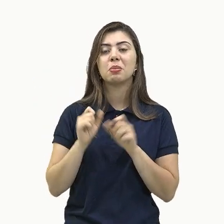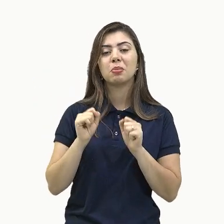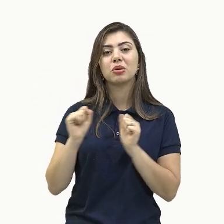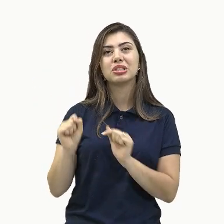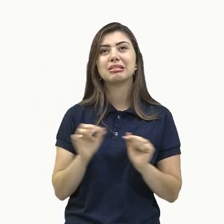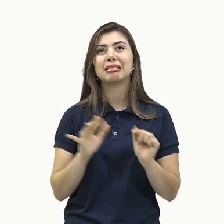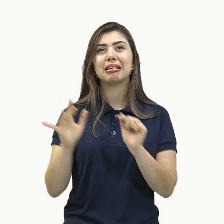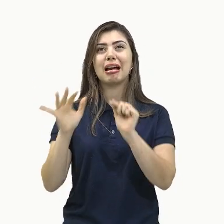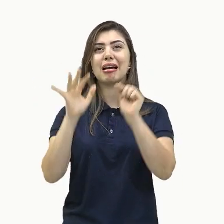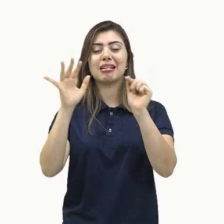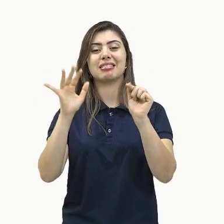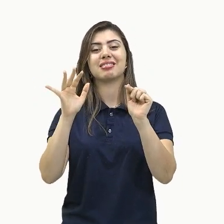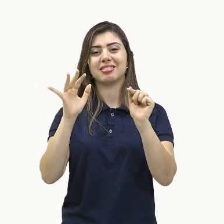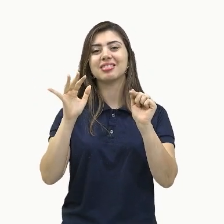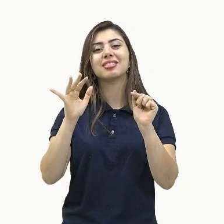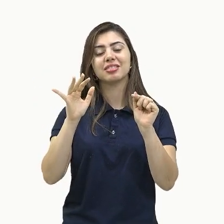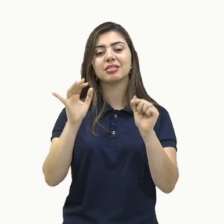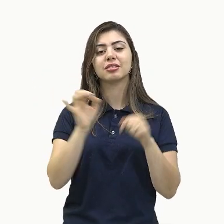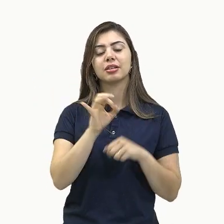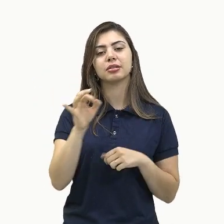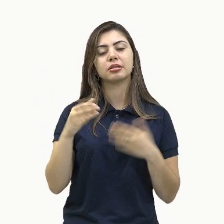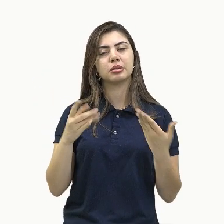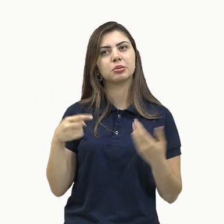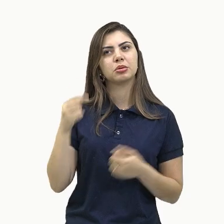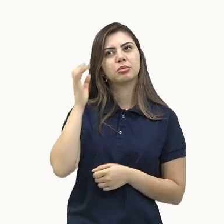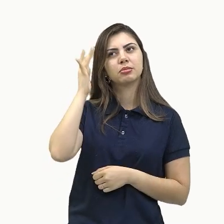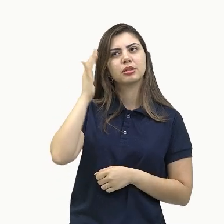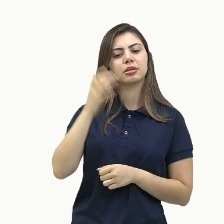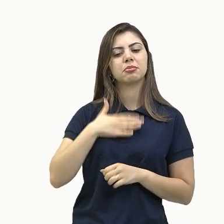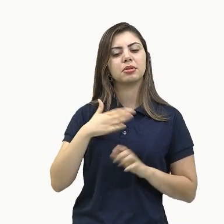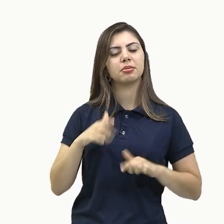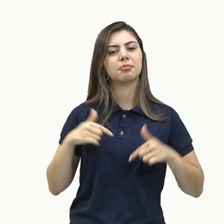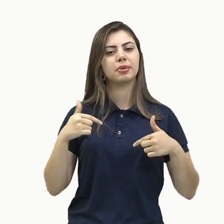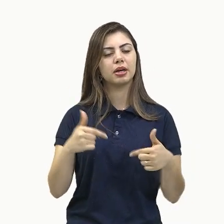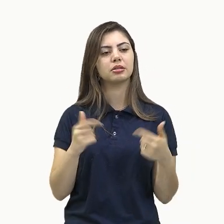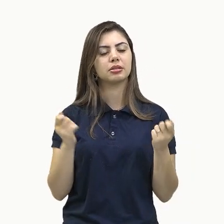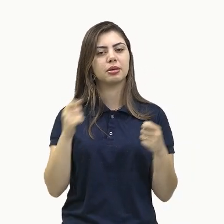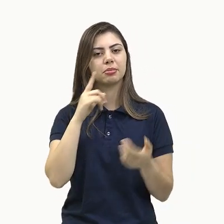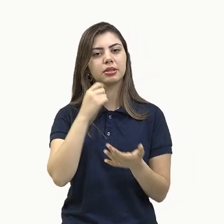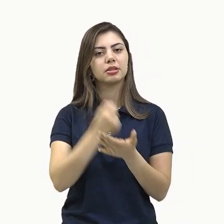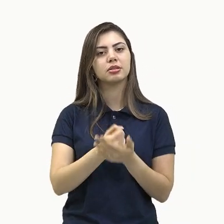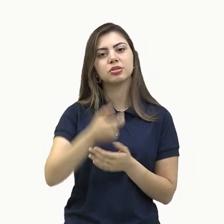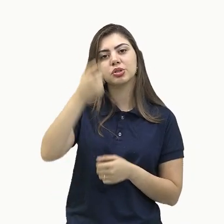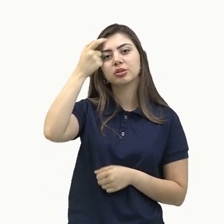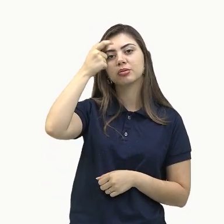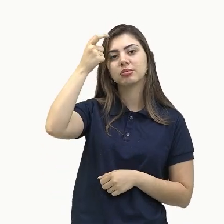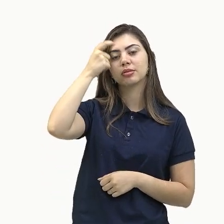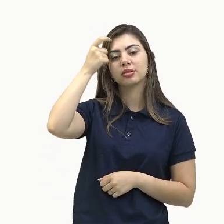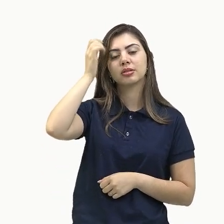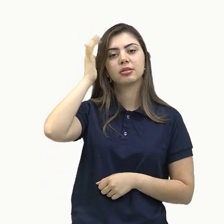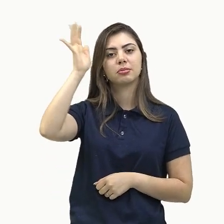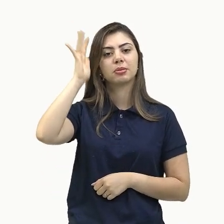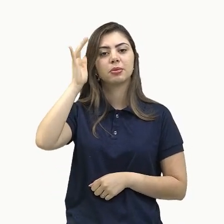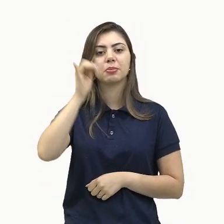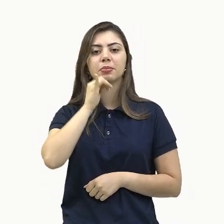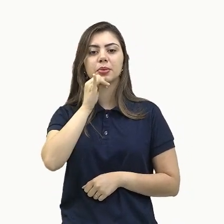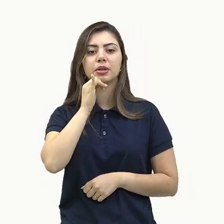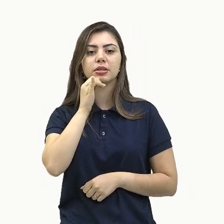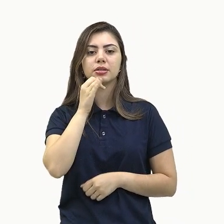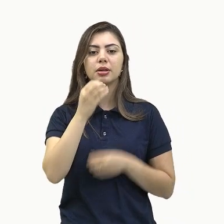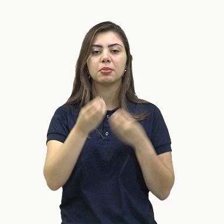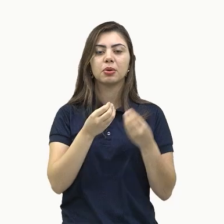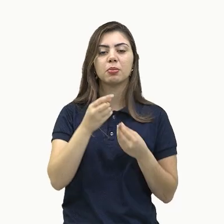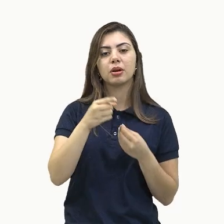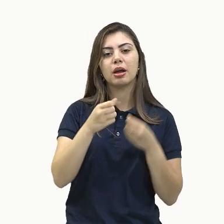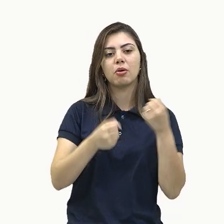efeito estufa. Ao repensar essas práticas, podemos fazer escolhas mais conscientes, como manter o carro por mais tempo